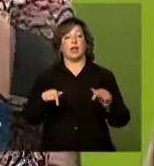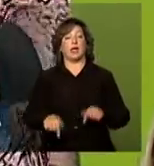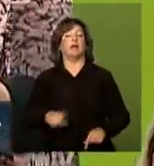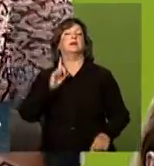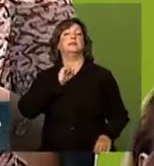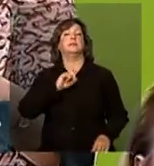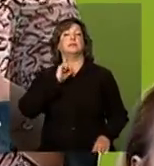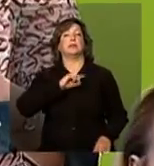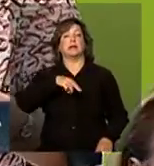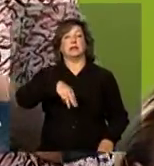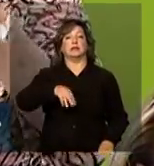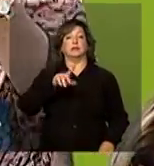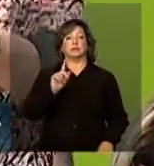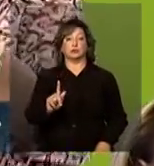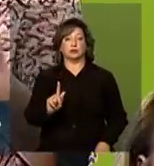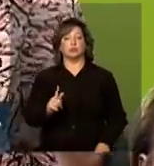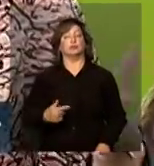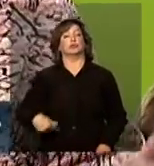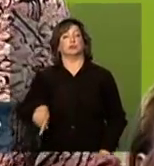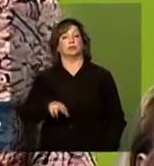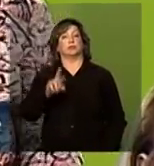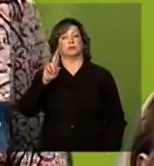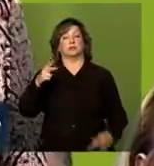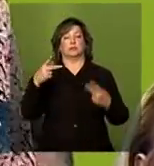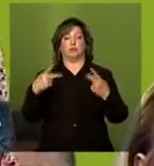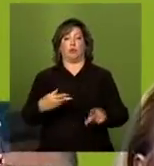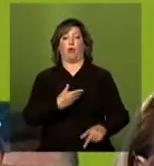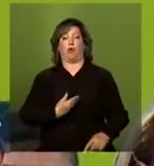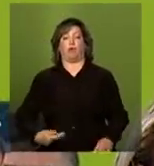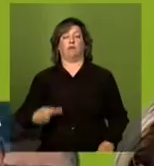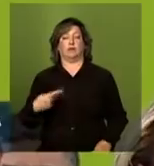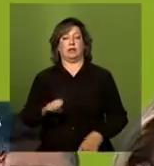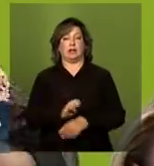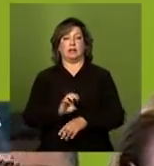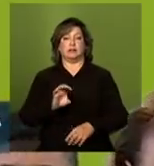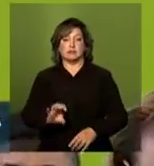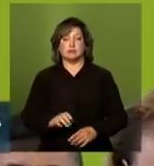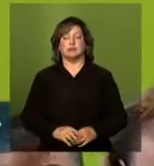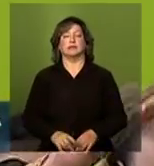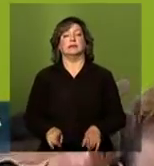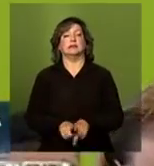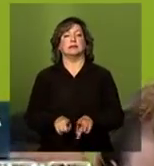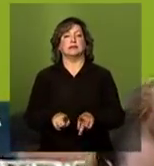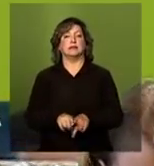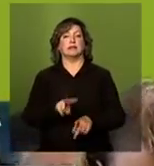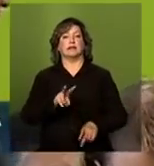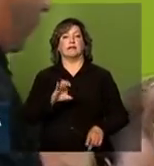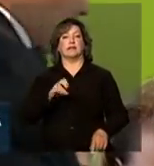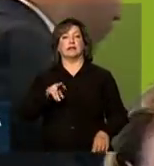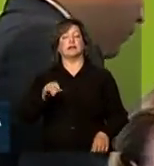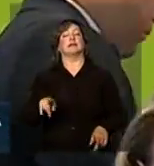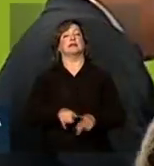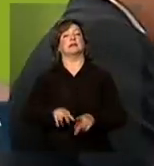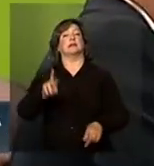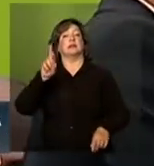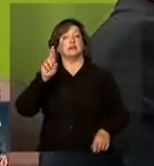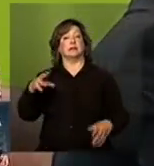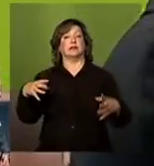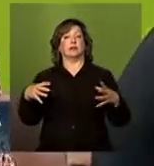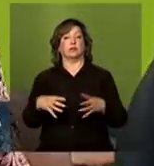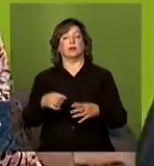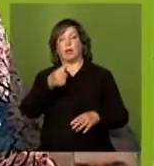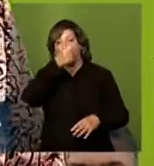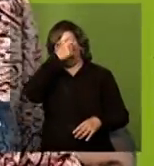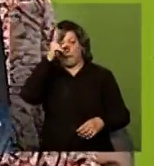as MGS são responsabilidade do Governo do Estado e as vicinais são responsabilidade